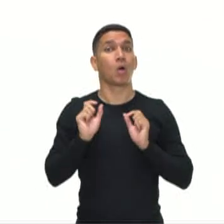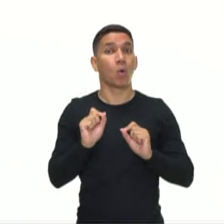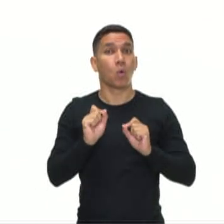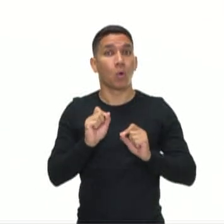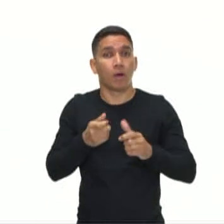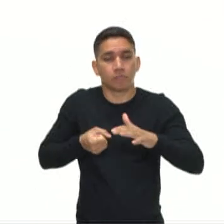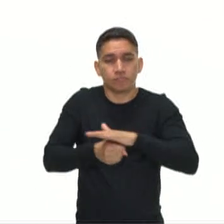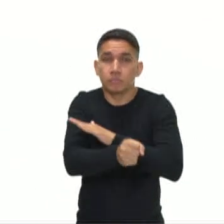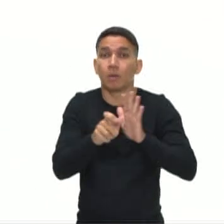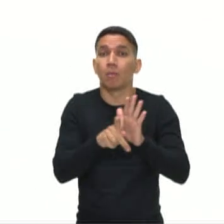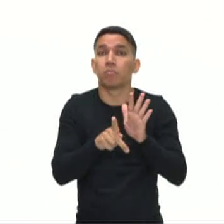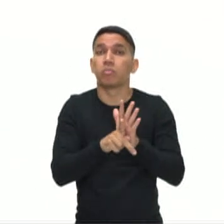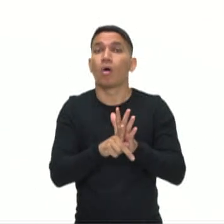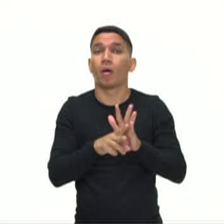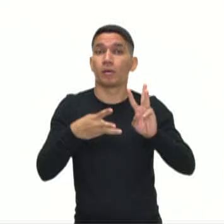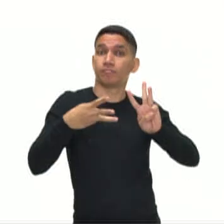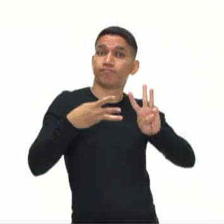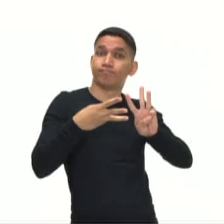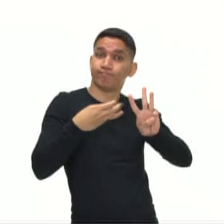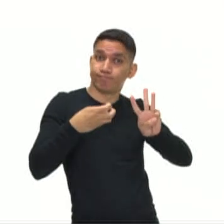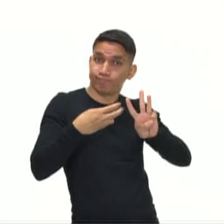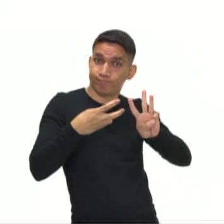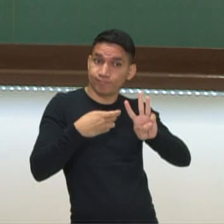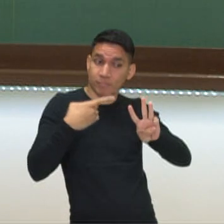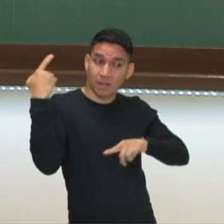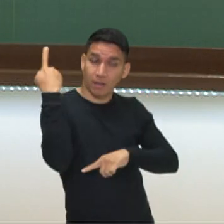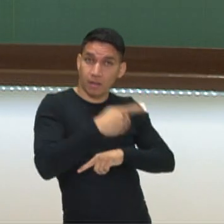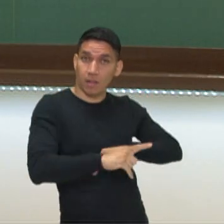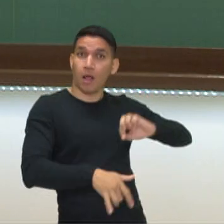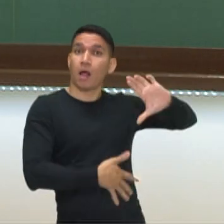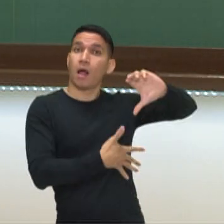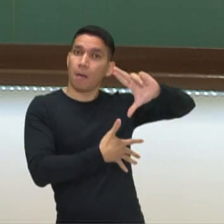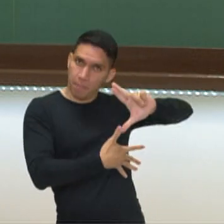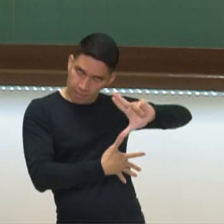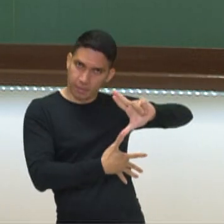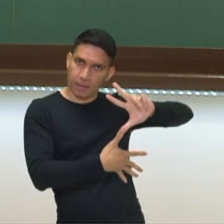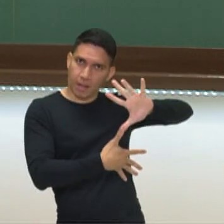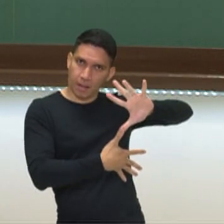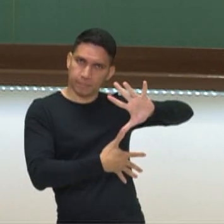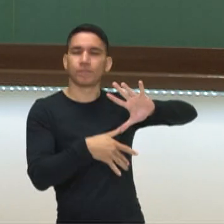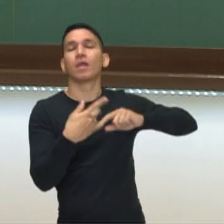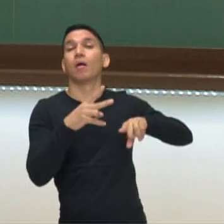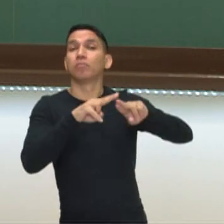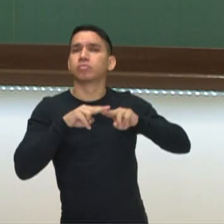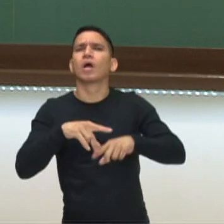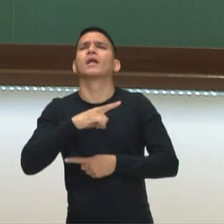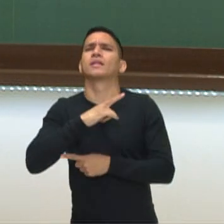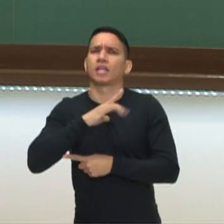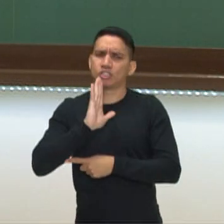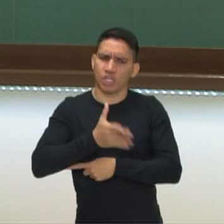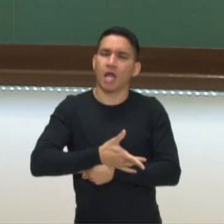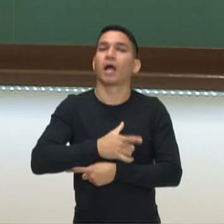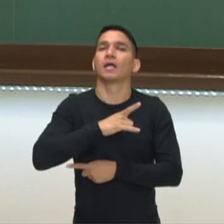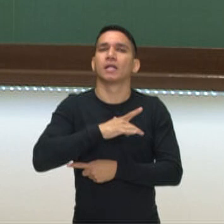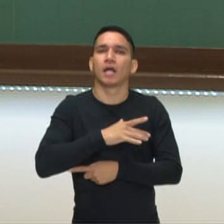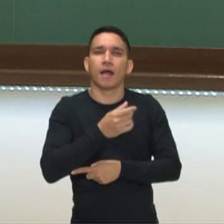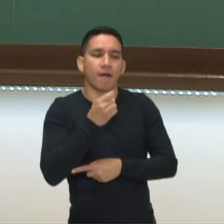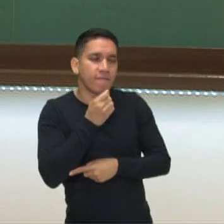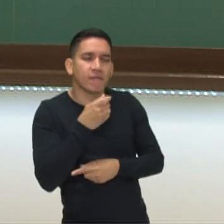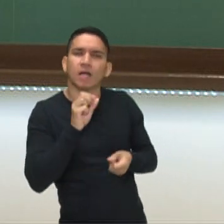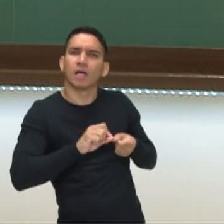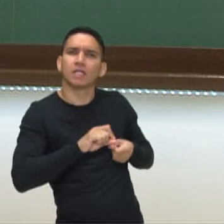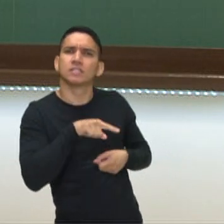do trabalho indígenas na América. Então a Espanha tinha colônias aqui na América e ela usava o trabalho indígena